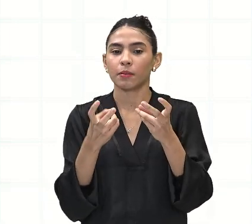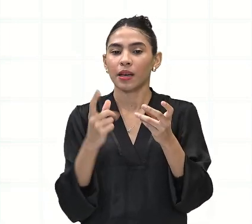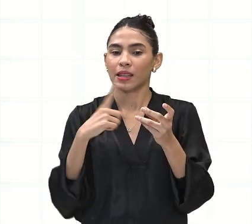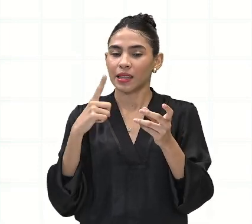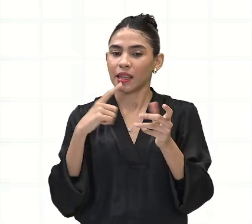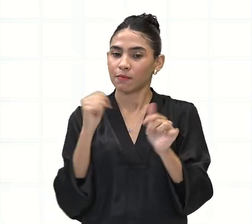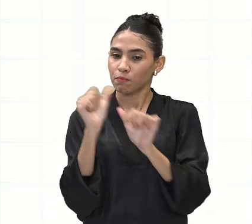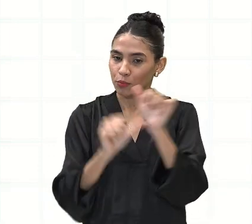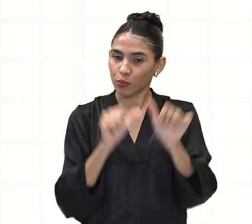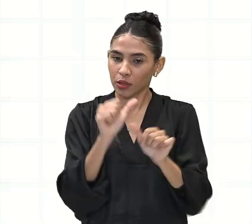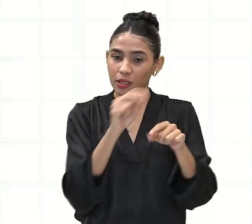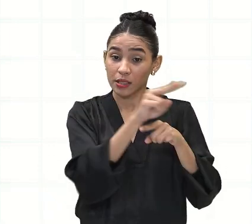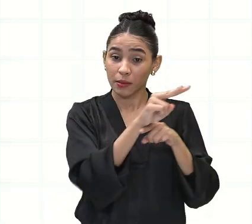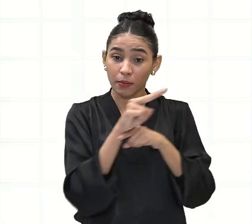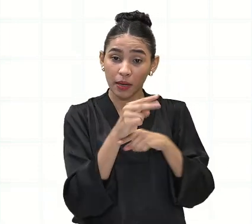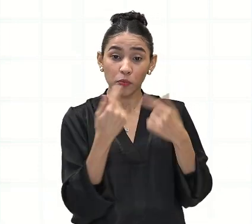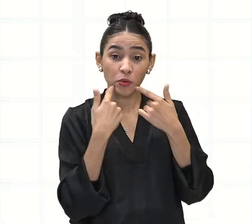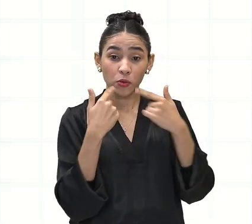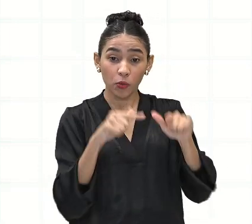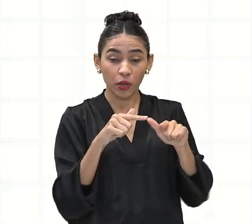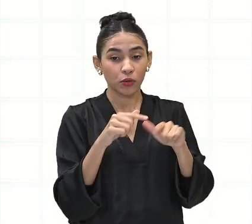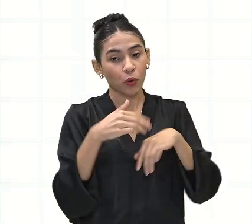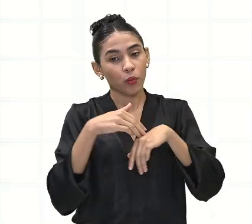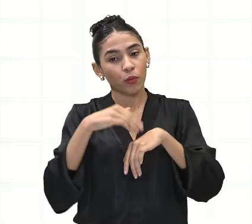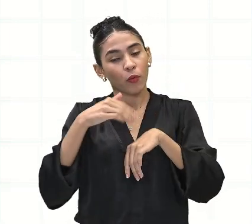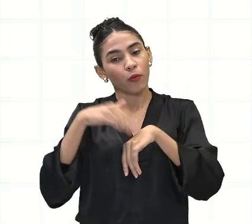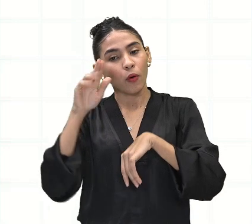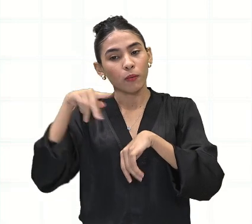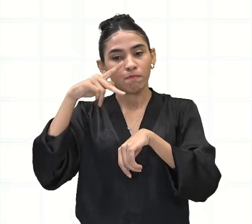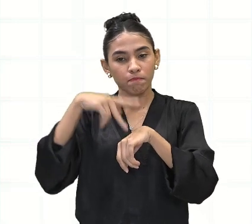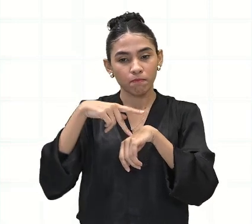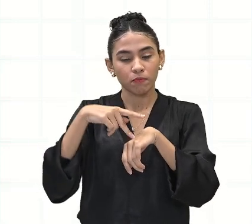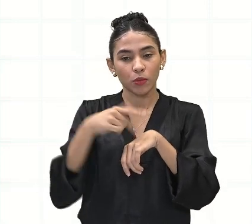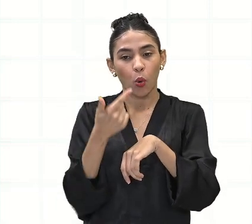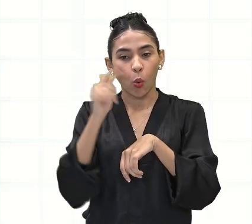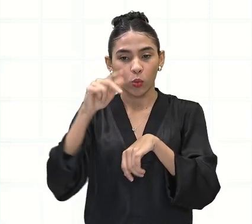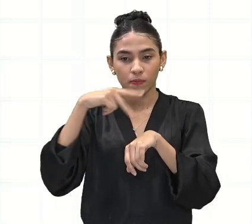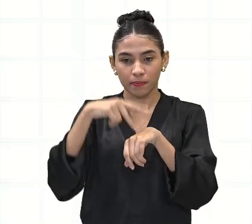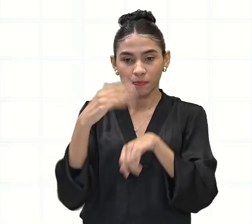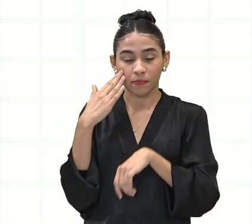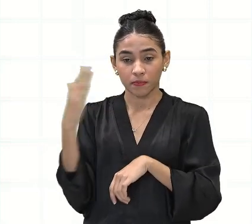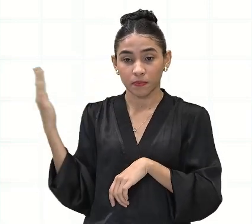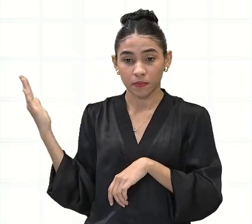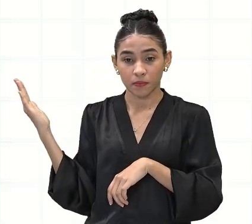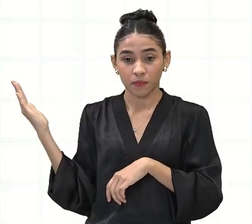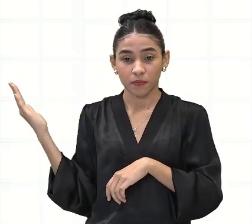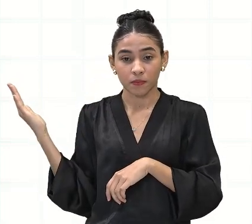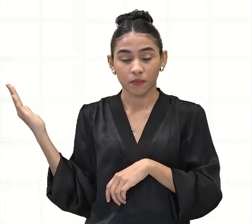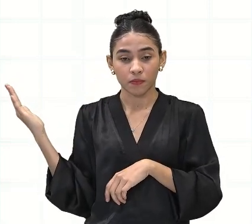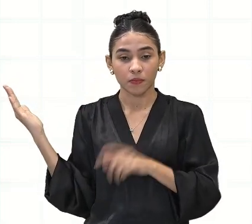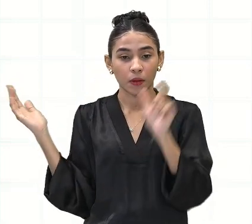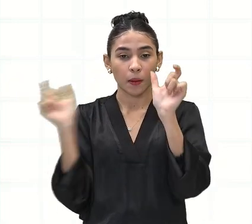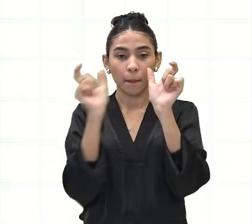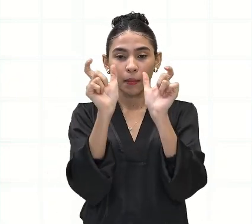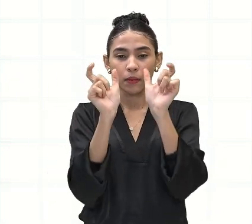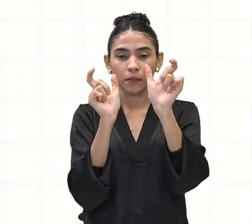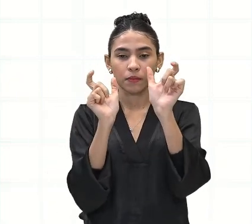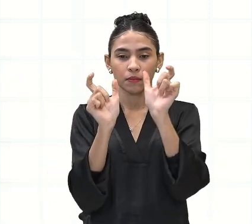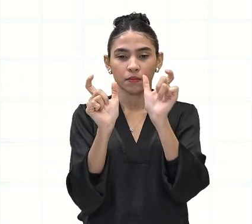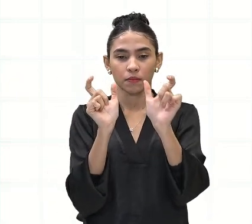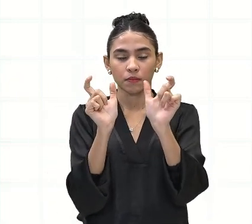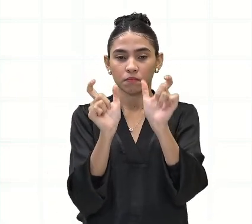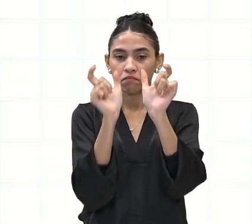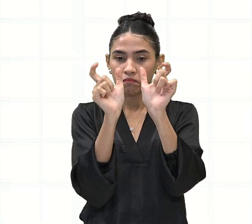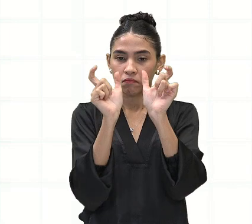sanduíche, sweater, suéter, sutiã, sutiã, tênis, tênis, teste, teste,